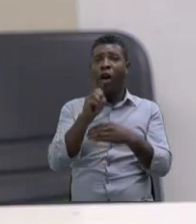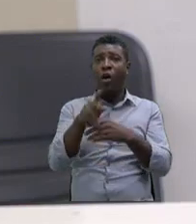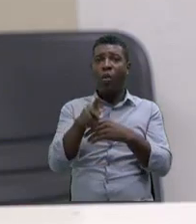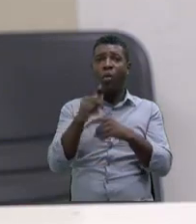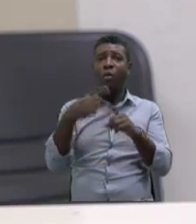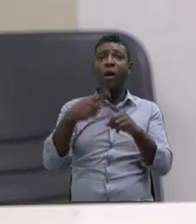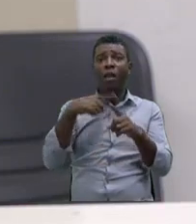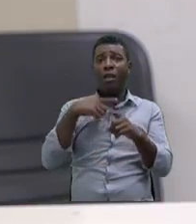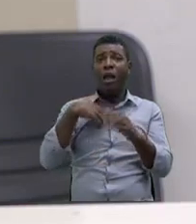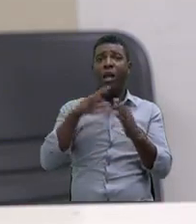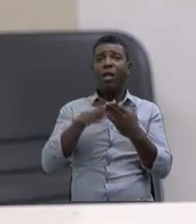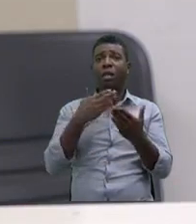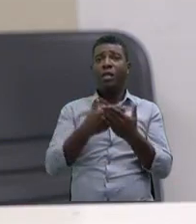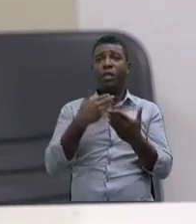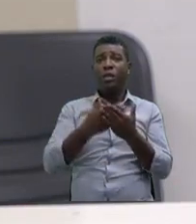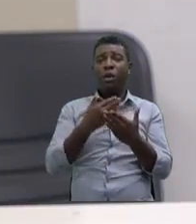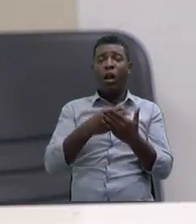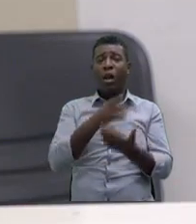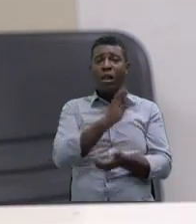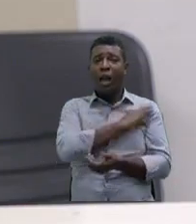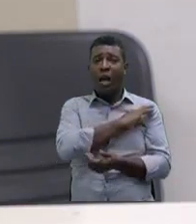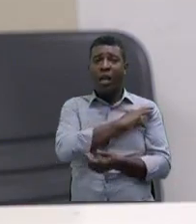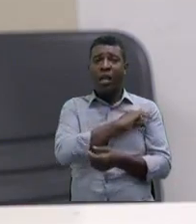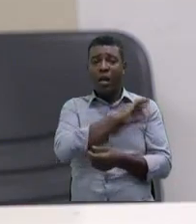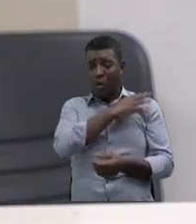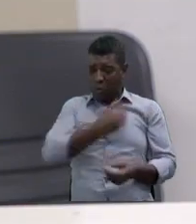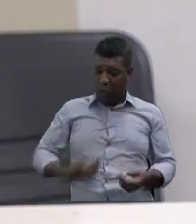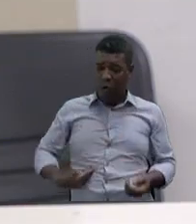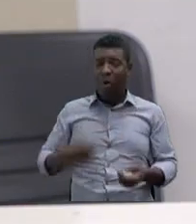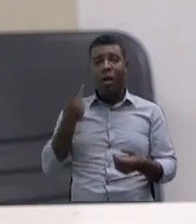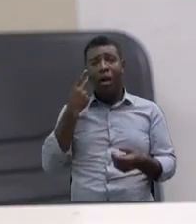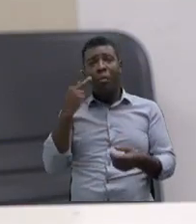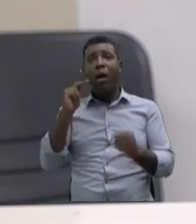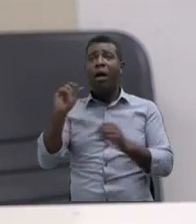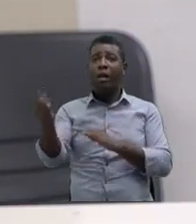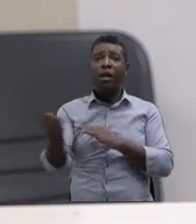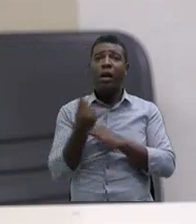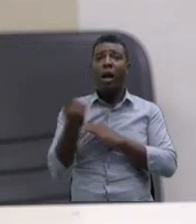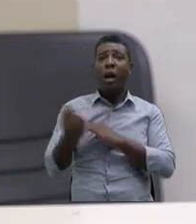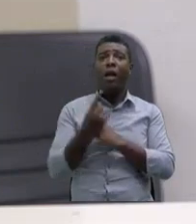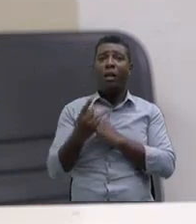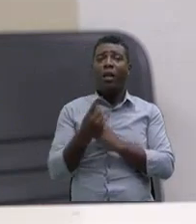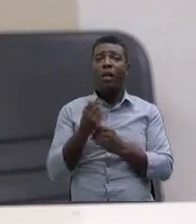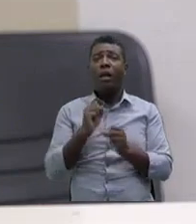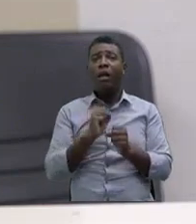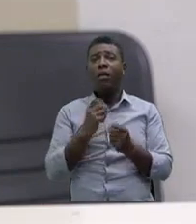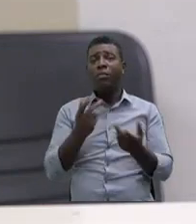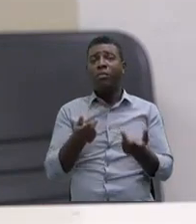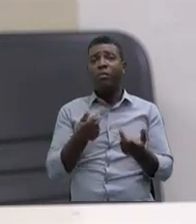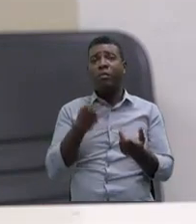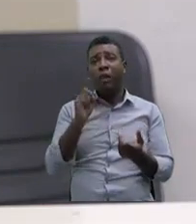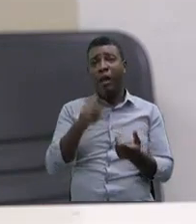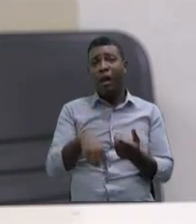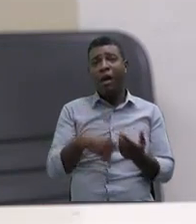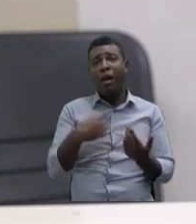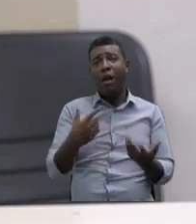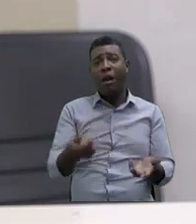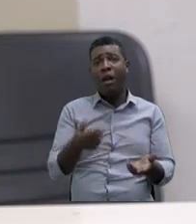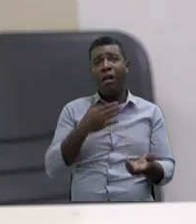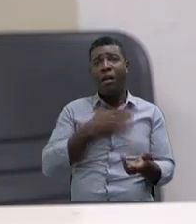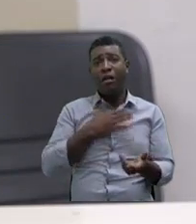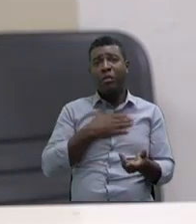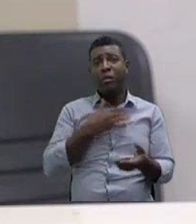única, escola técnica, para atender 62% do patrimônio histórico de Minas Gerais. Bom, são essas as